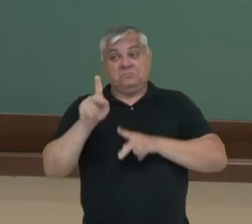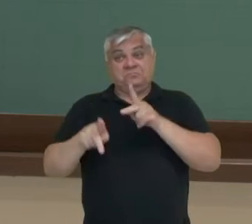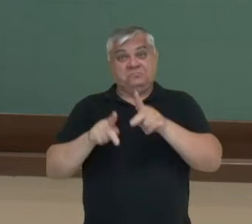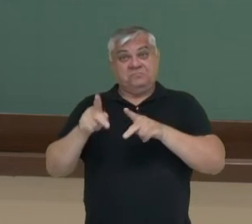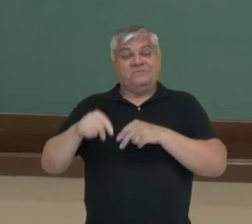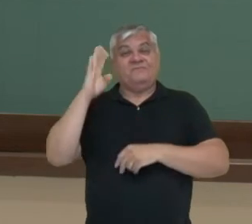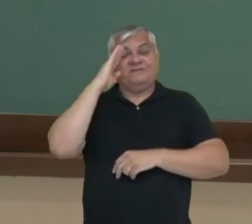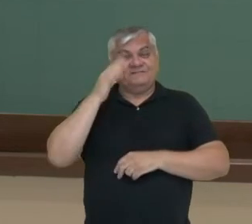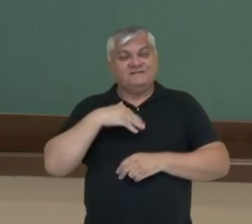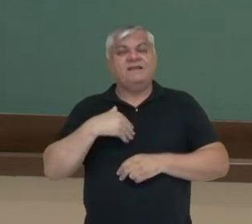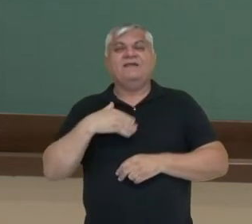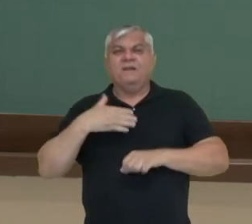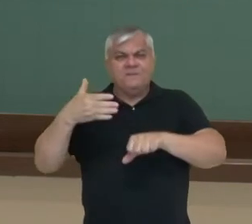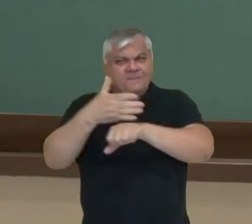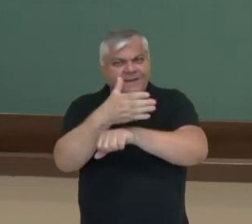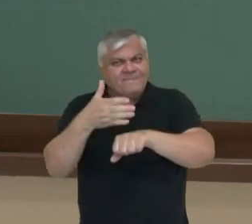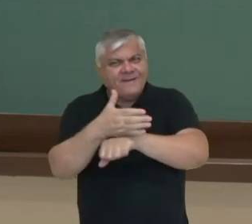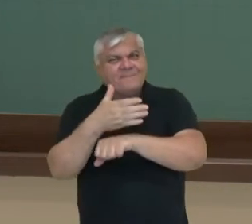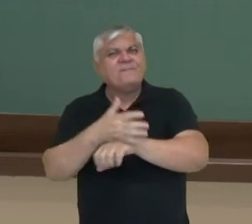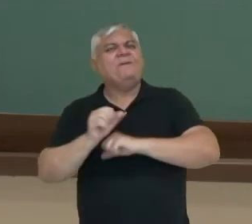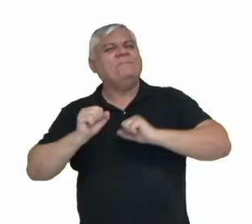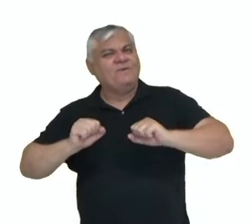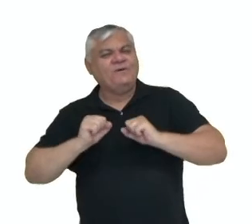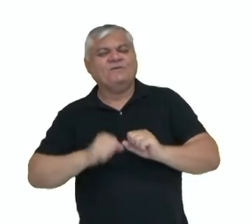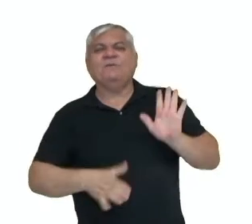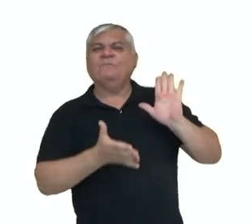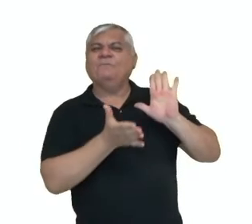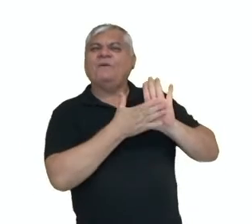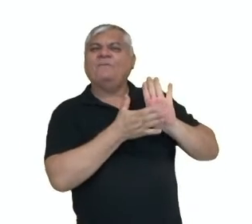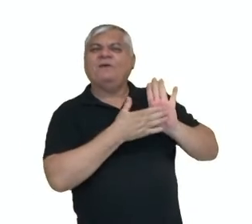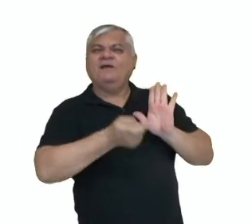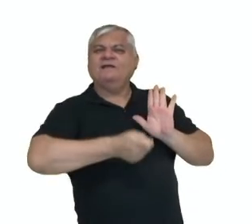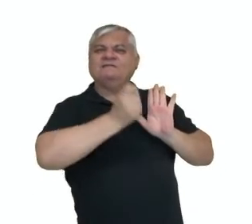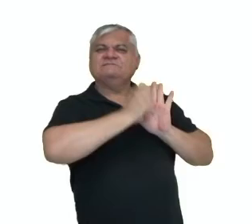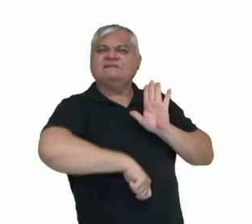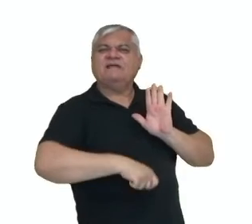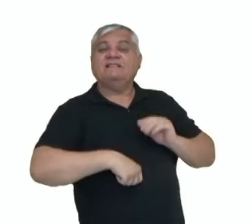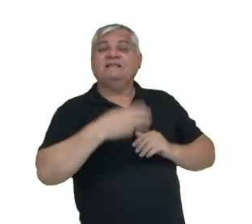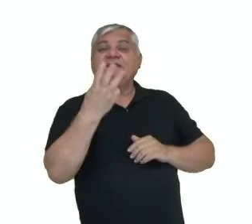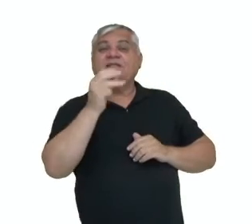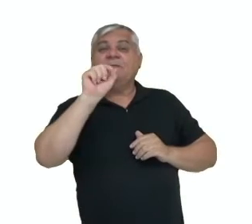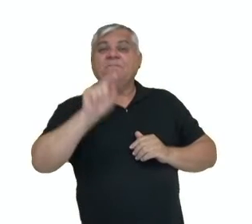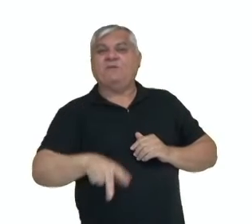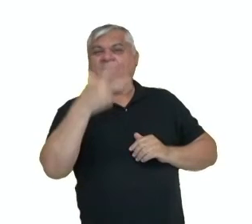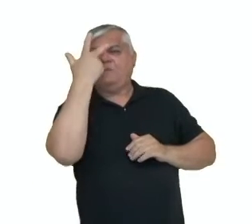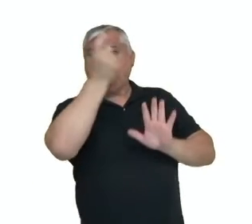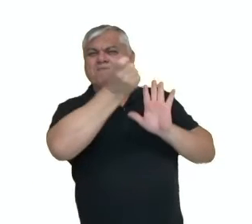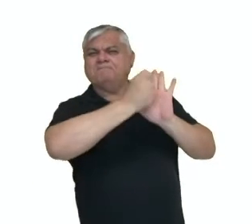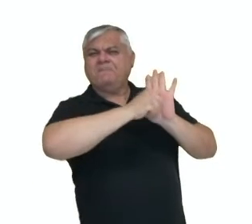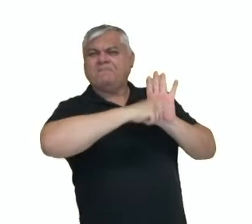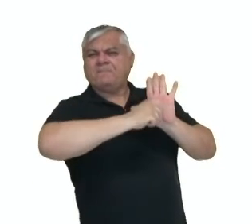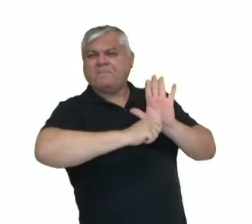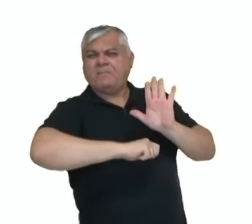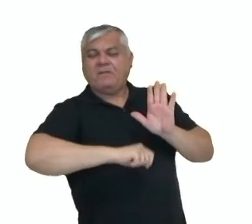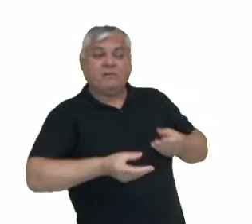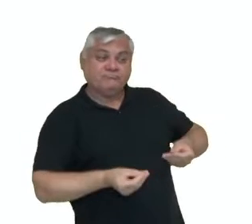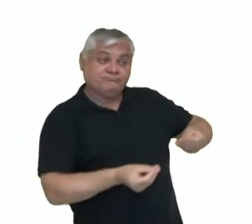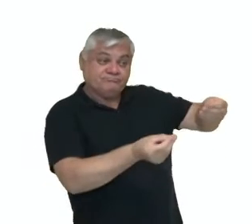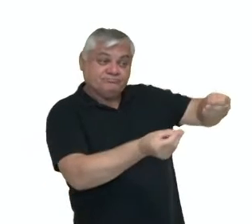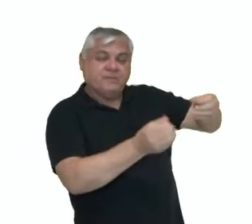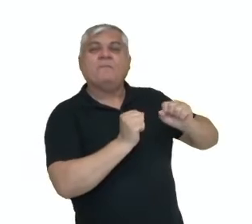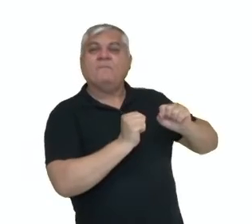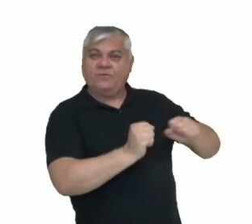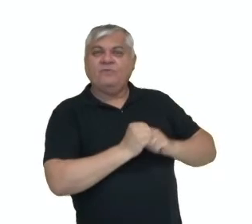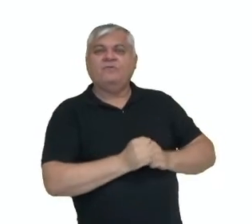participar da colaboração. Poderiam ser apresentadas propostas assinadas por pelo menos 30 mil pessoas. Vários movimentos sociais, como o